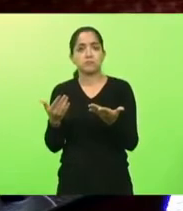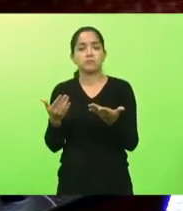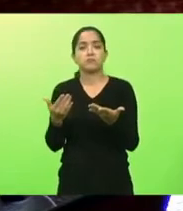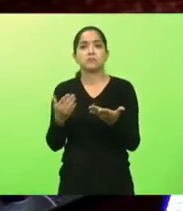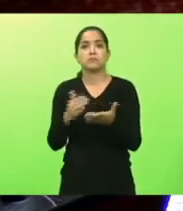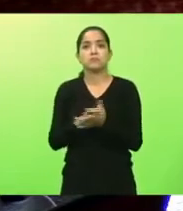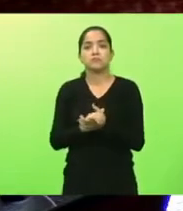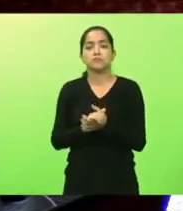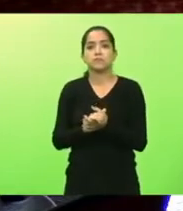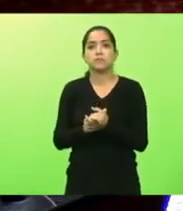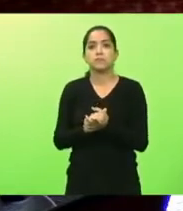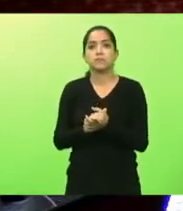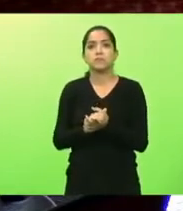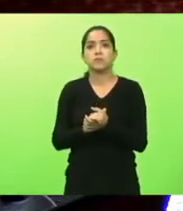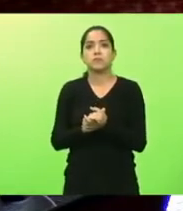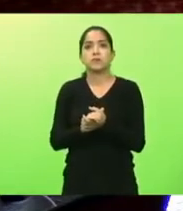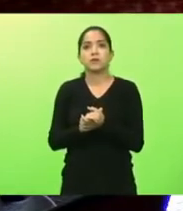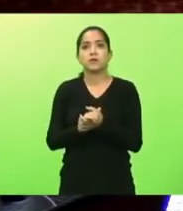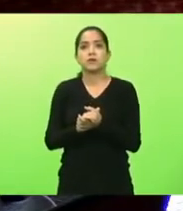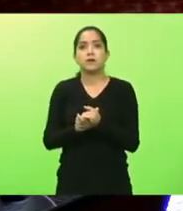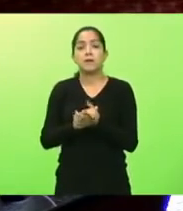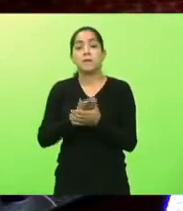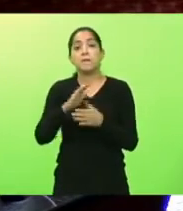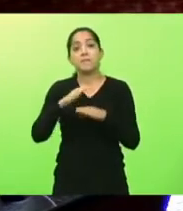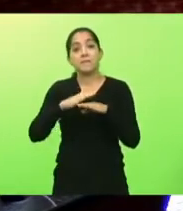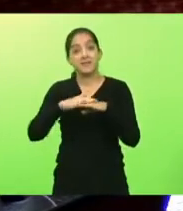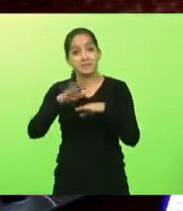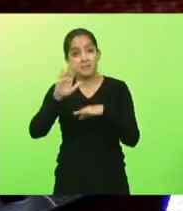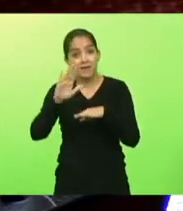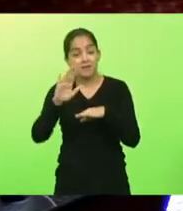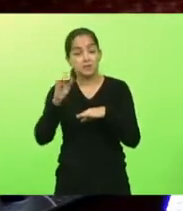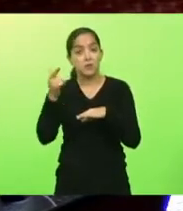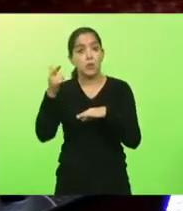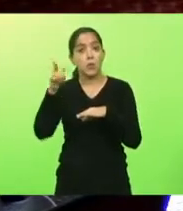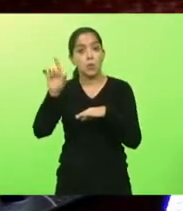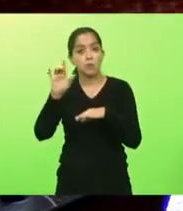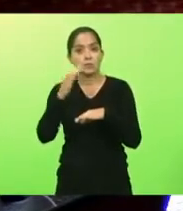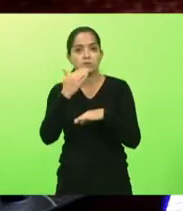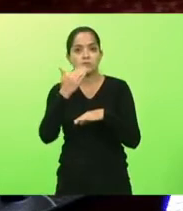dos estados, né? Fiquei pensando, beleza, mas mais do que isso, outra coisa que foi pedido,